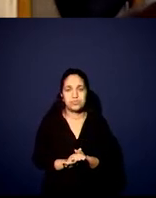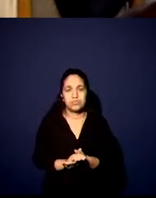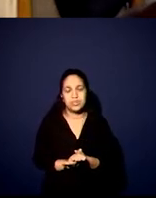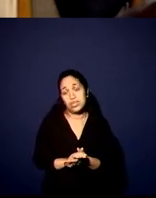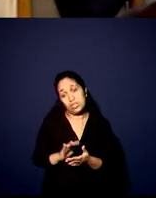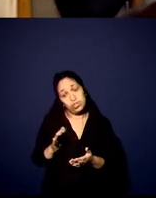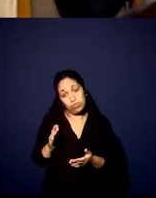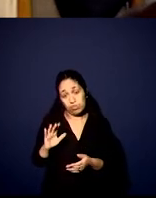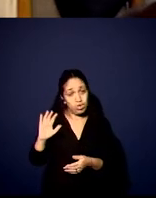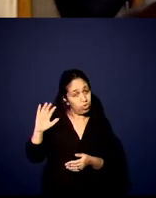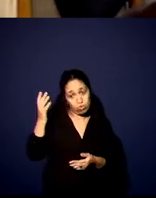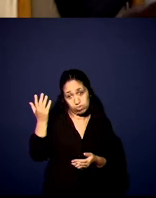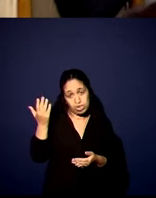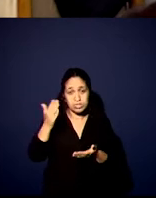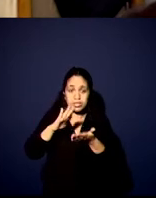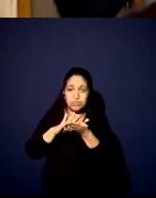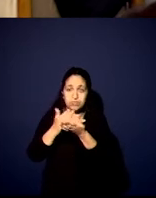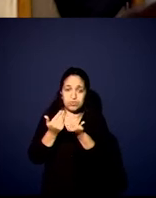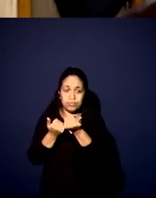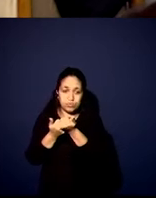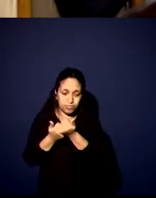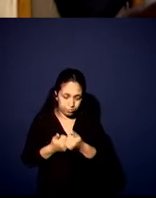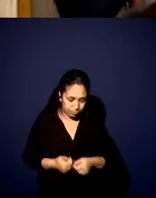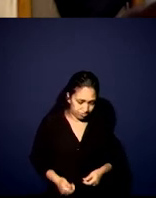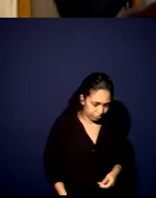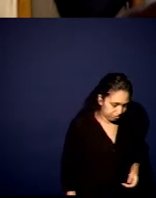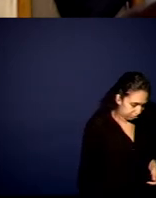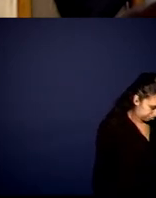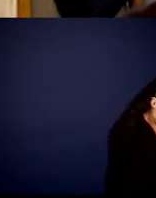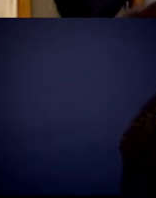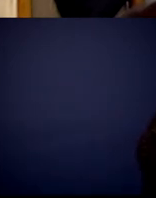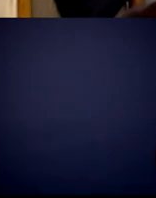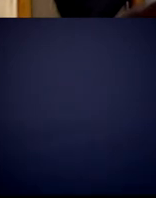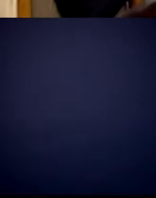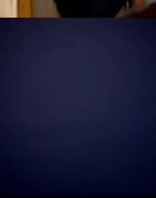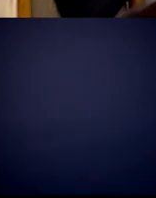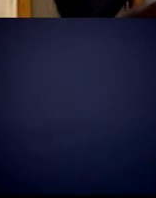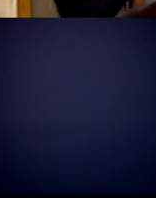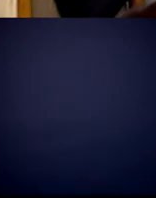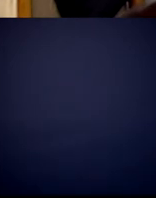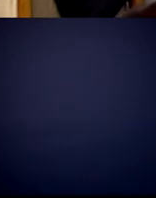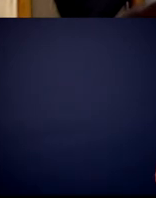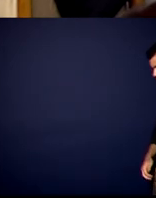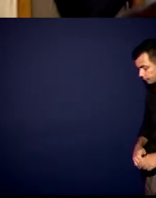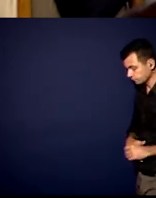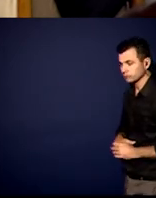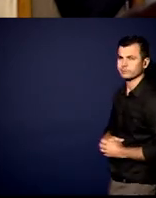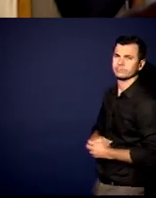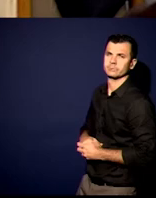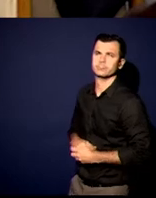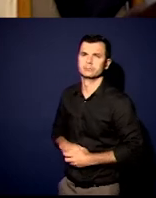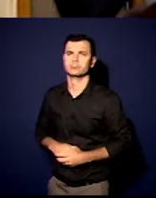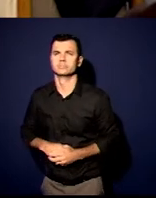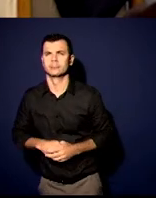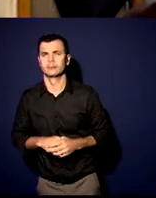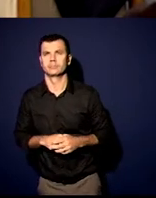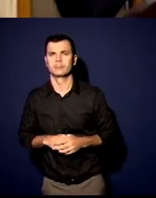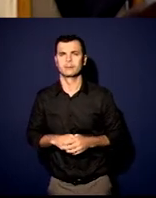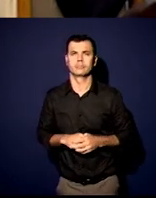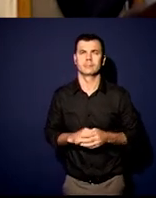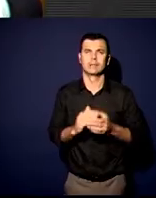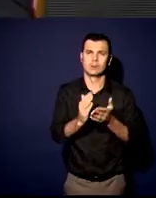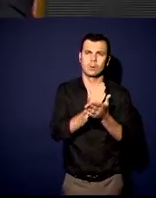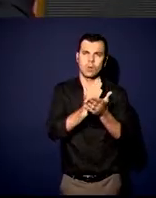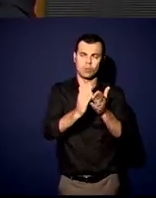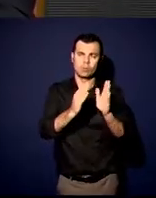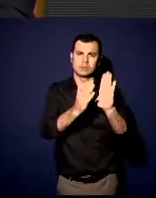não vem acontecendo Então Algumas propostas legislativas vem no encontro de tentar encontrar uma base de maior